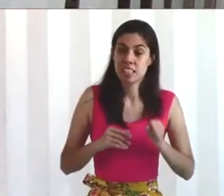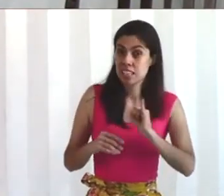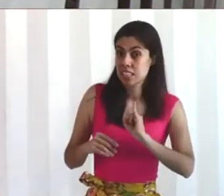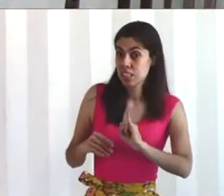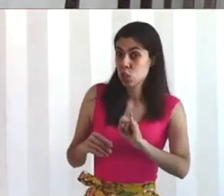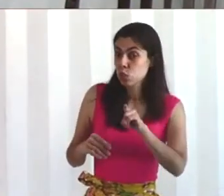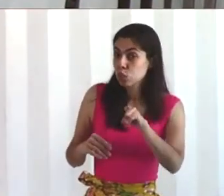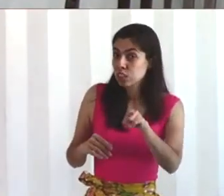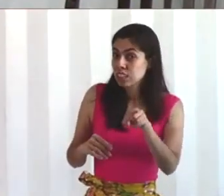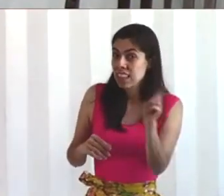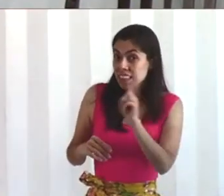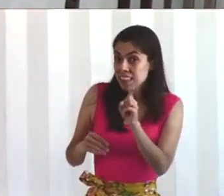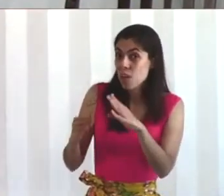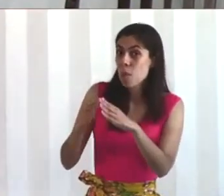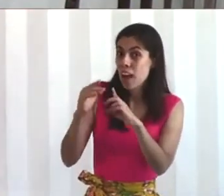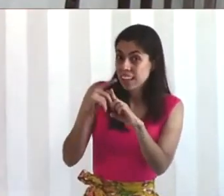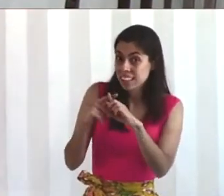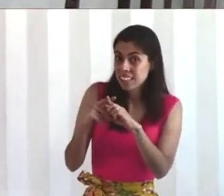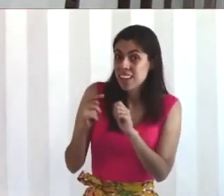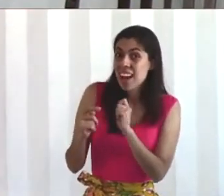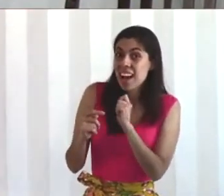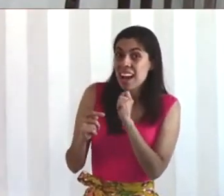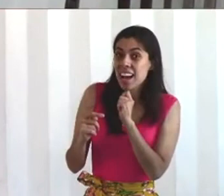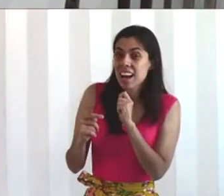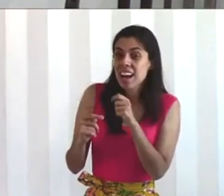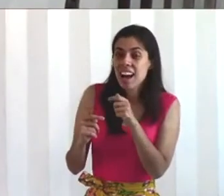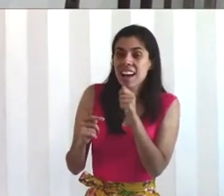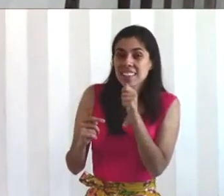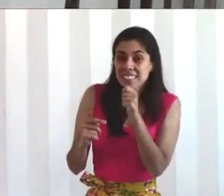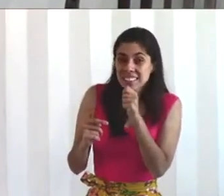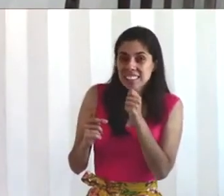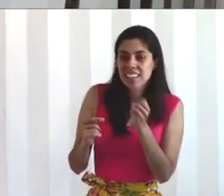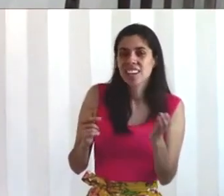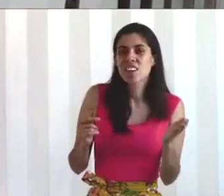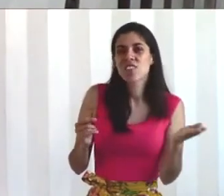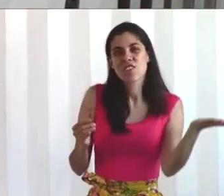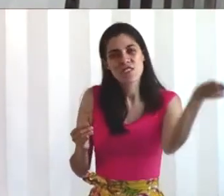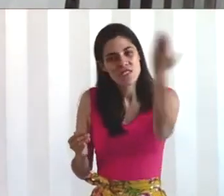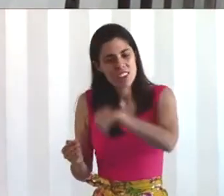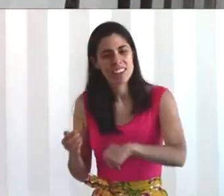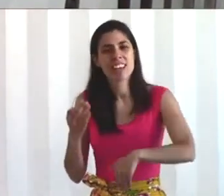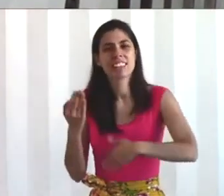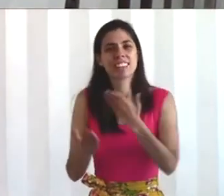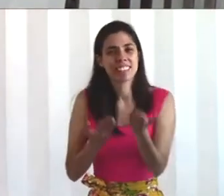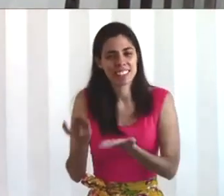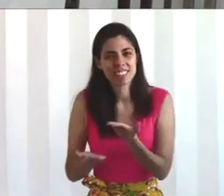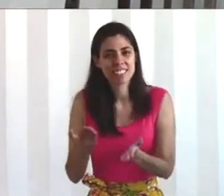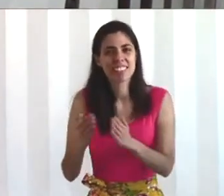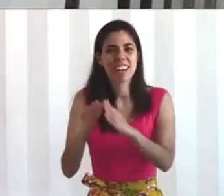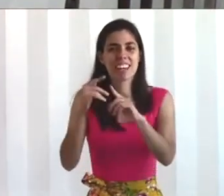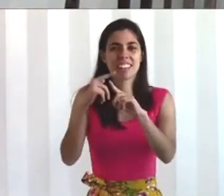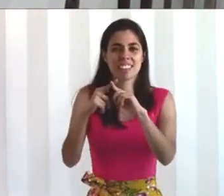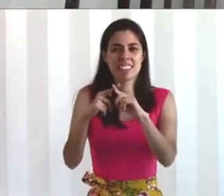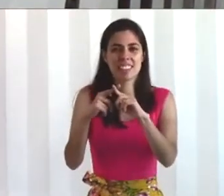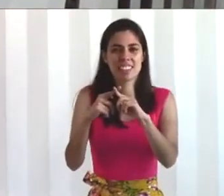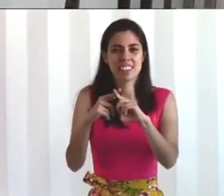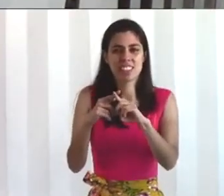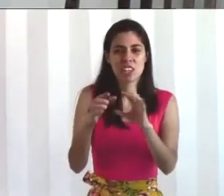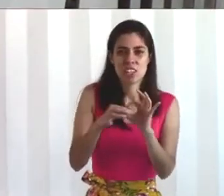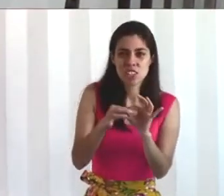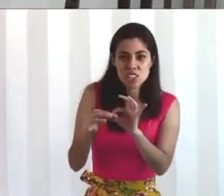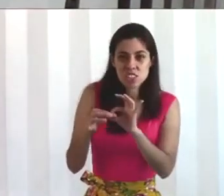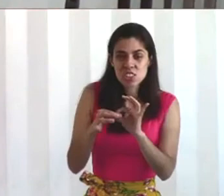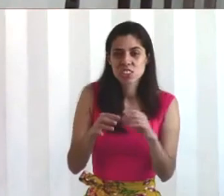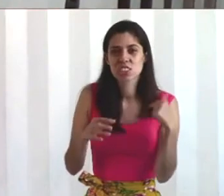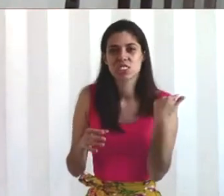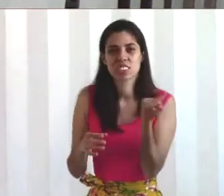igreja, participe de uma igreja, envolva-se numa igreja, sirva a uma igreja, e você fará parte do impacto de